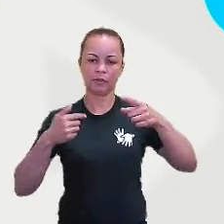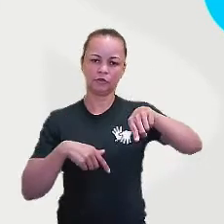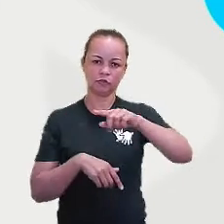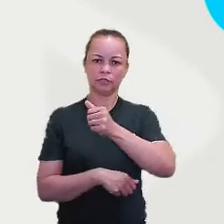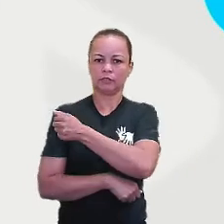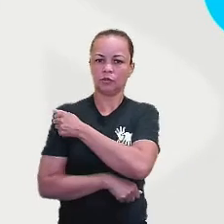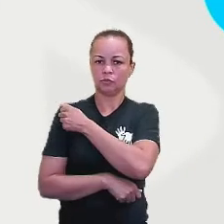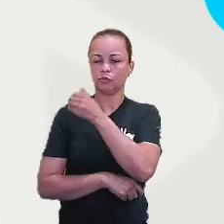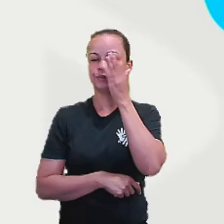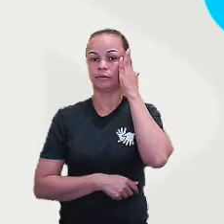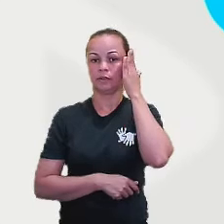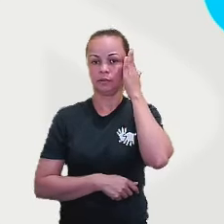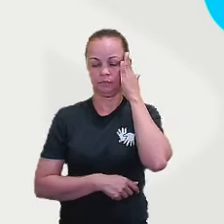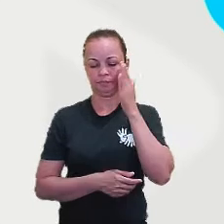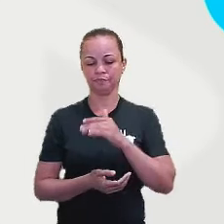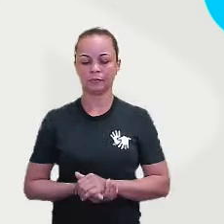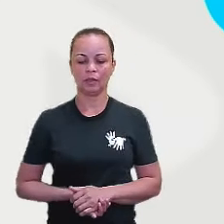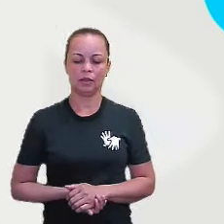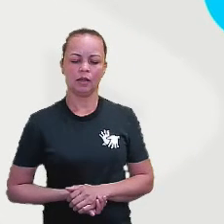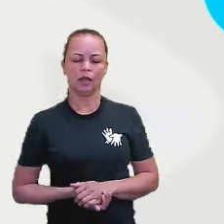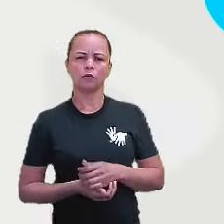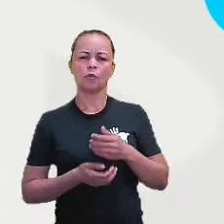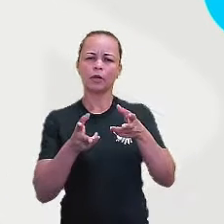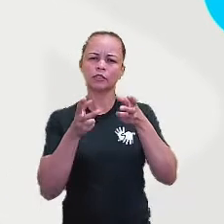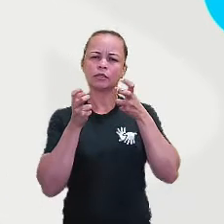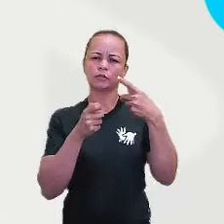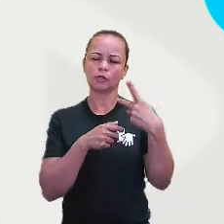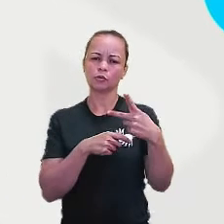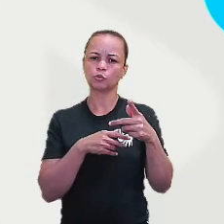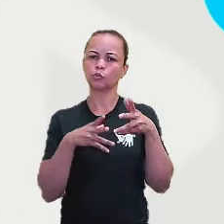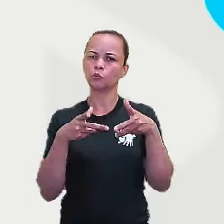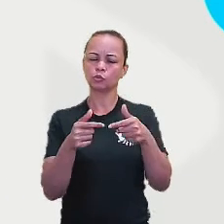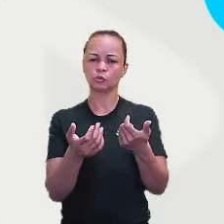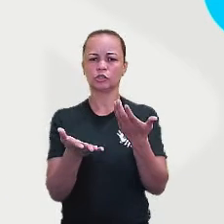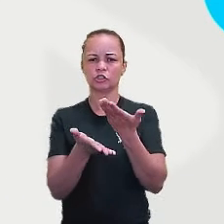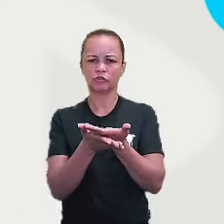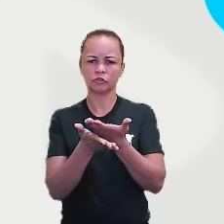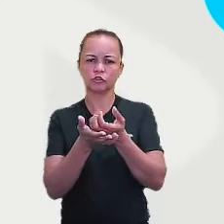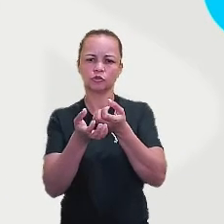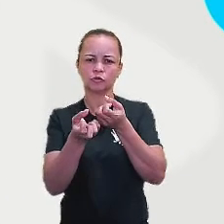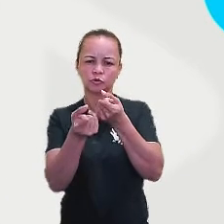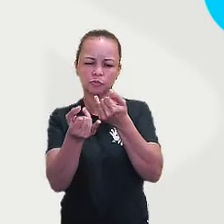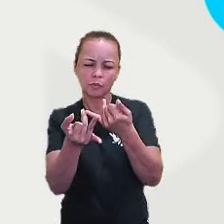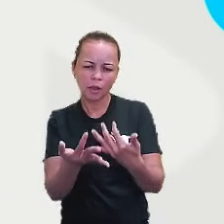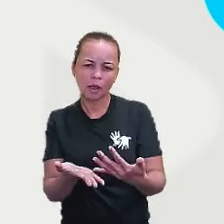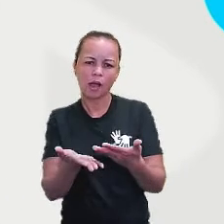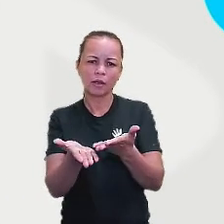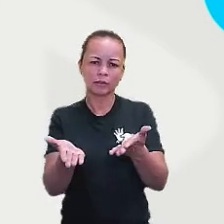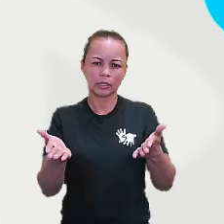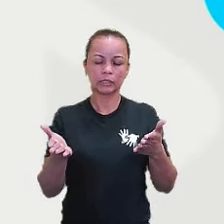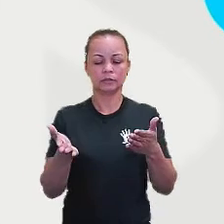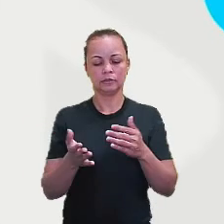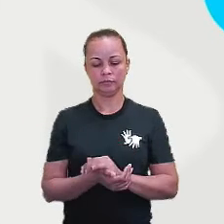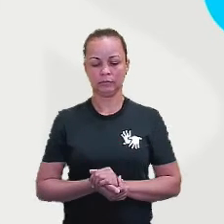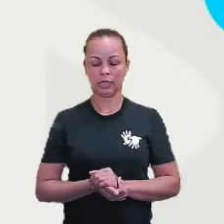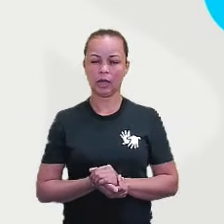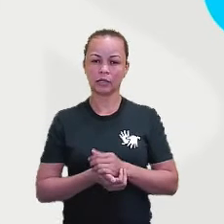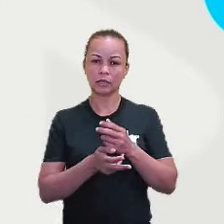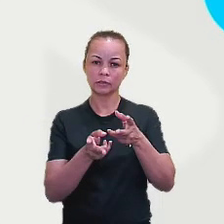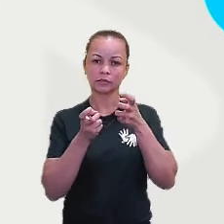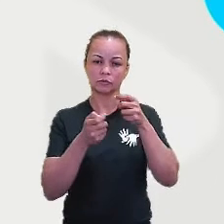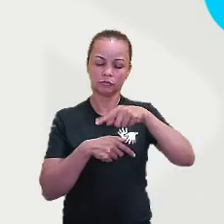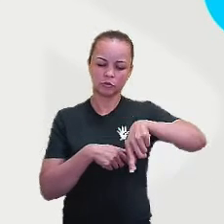compreender. Se você prestou atenção em tudo aquilo que a gente já leu, tudo aquilo que a gente já falou previamente, eu queria já chamar a atenção de vocês que aí está toda